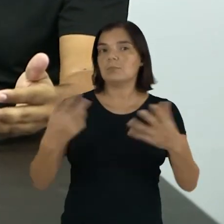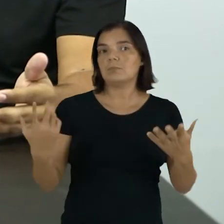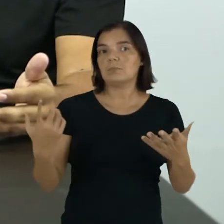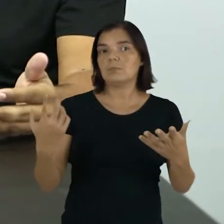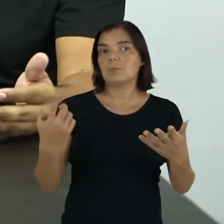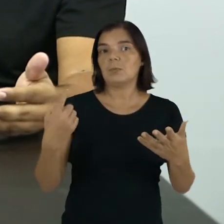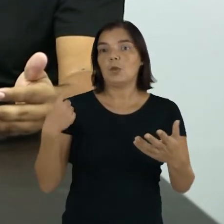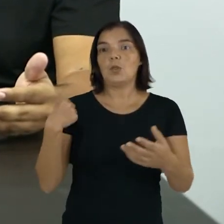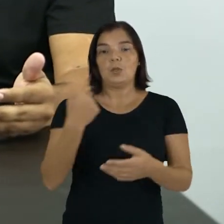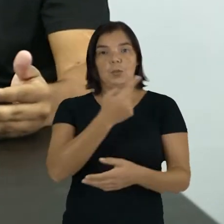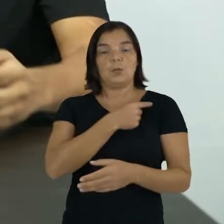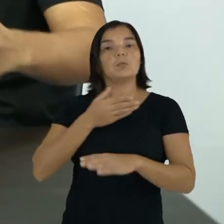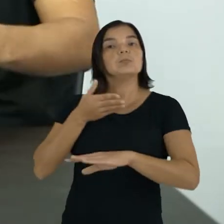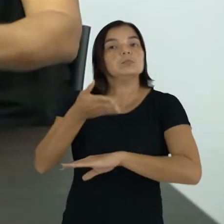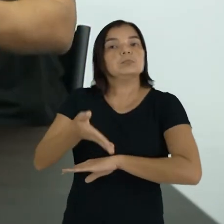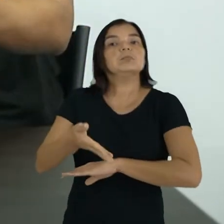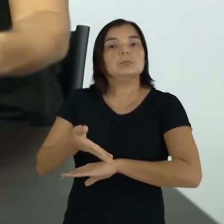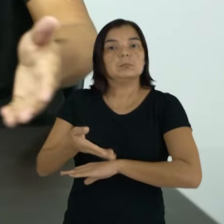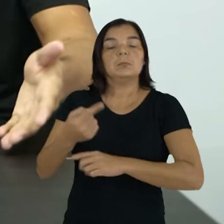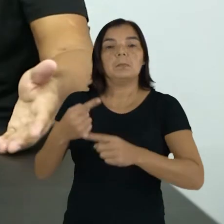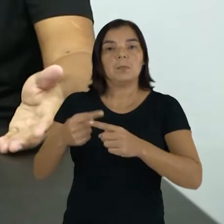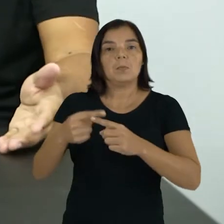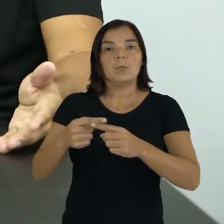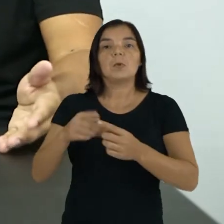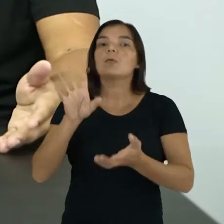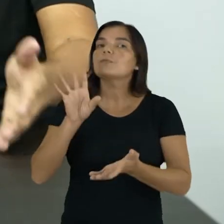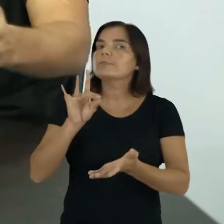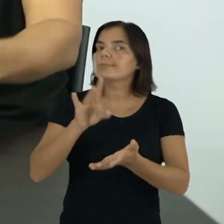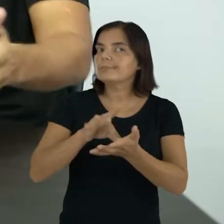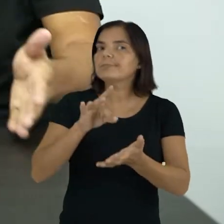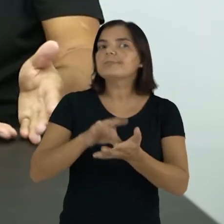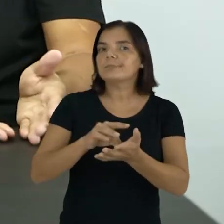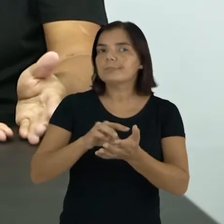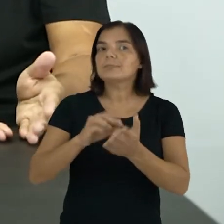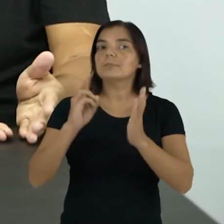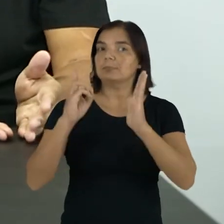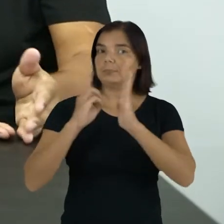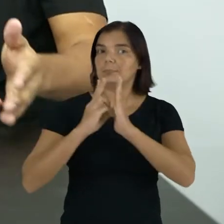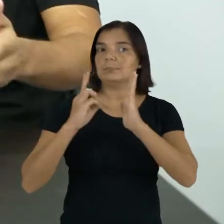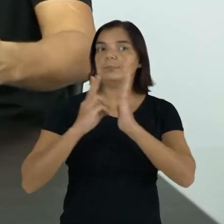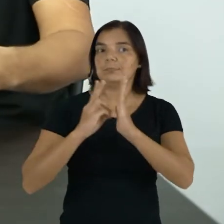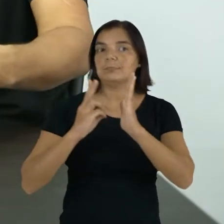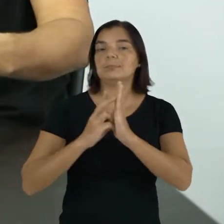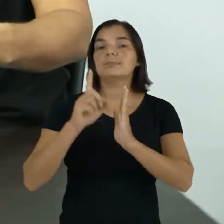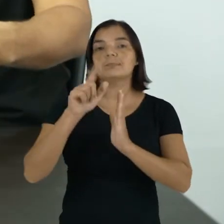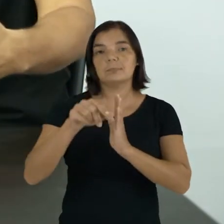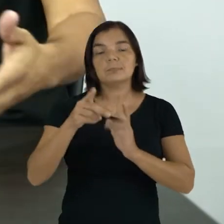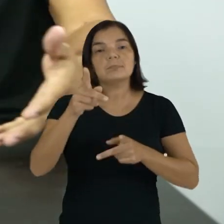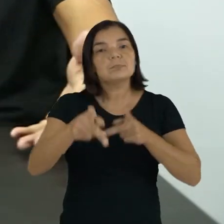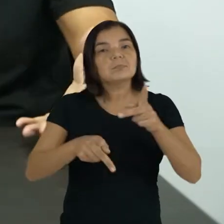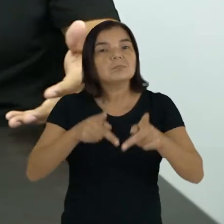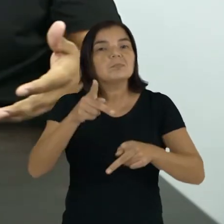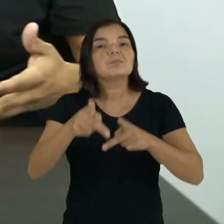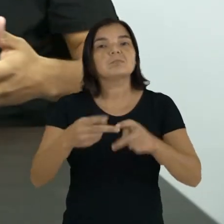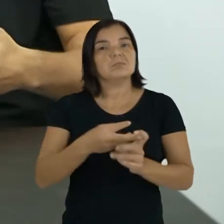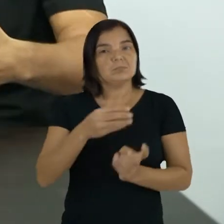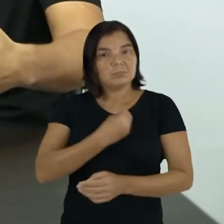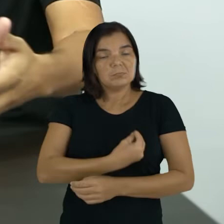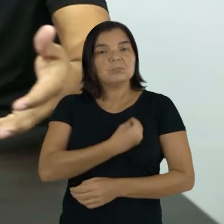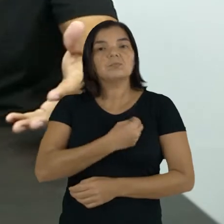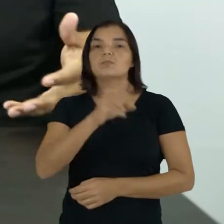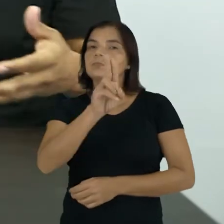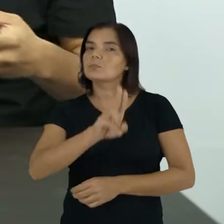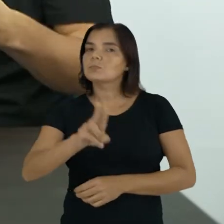somos intrusos, né, Carlos? Inclusive, porque quem realmente ocupava o território eram os povos indígenas. Eram eles que estavam aqui